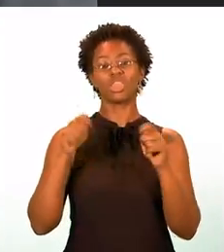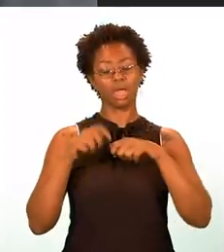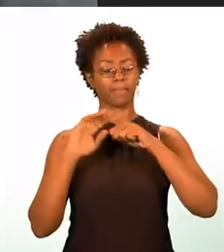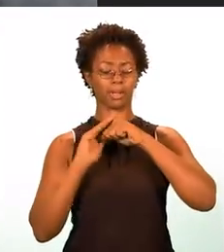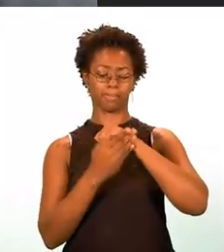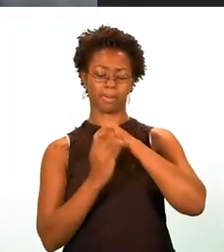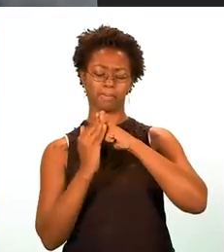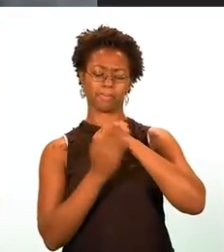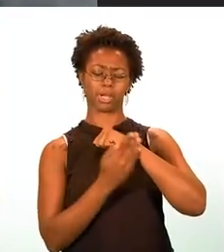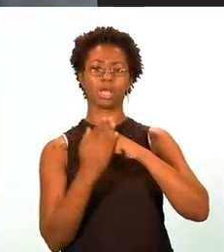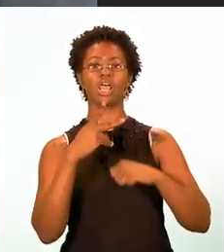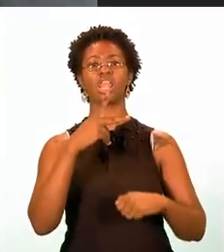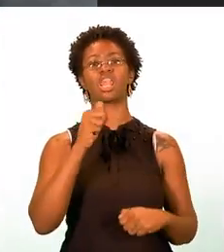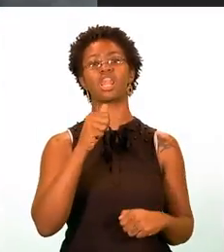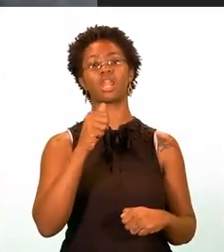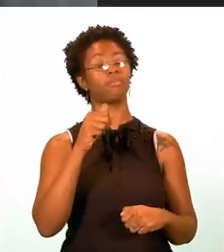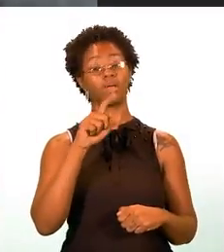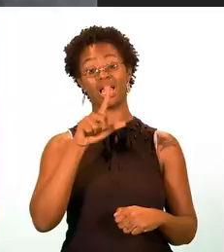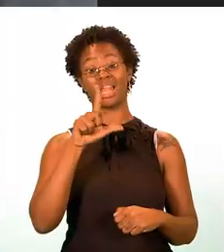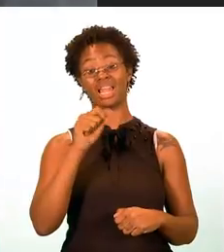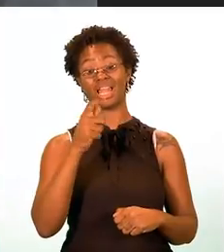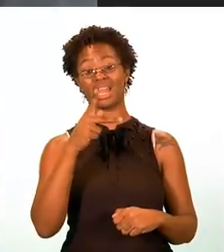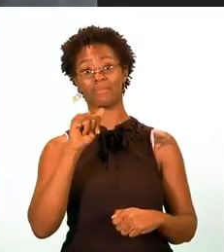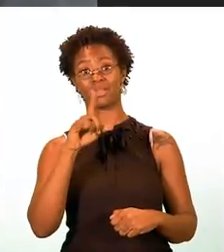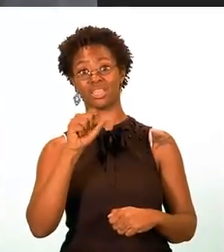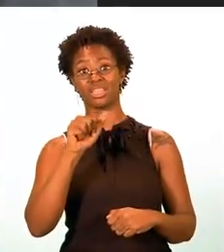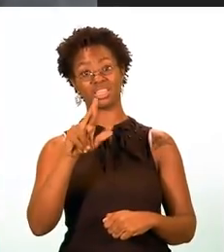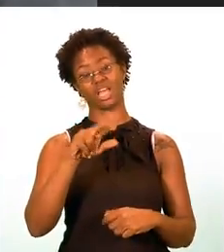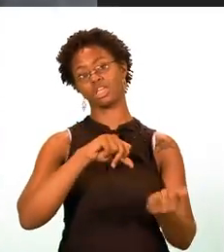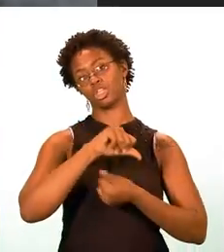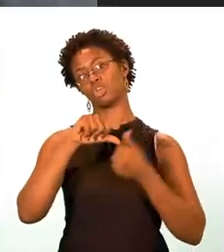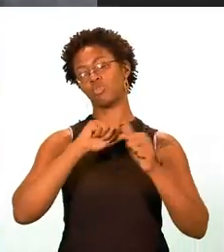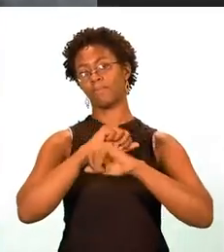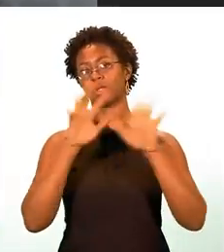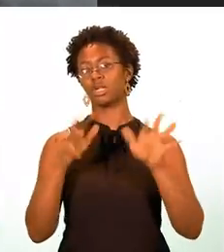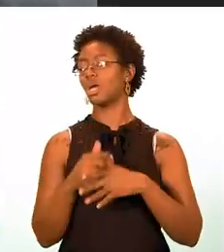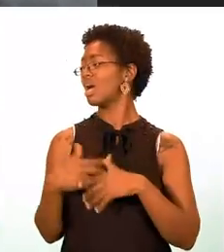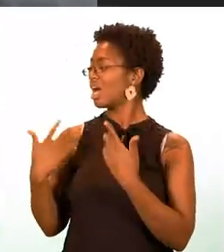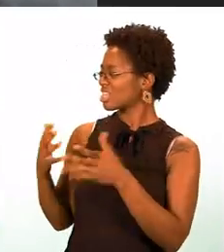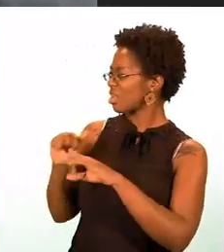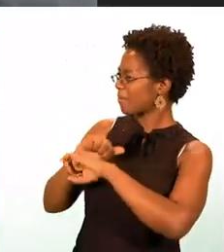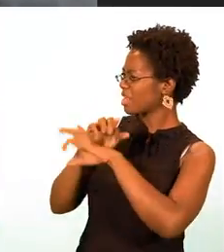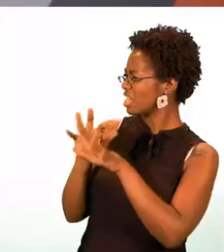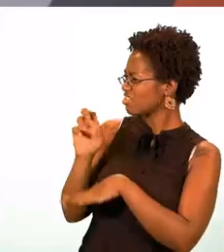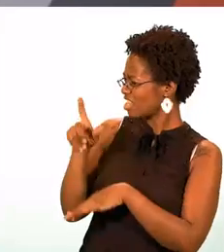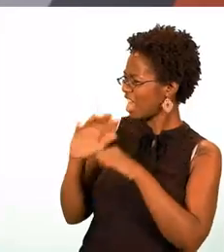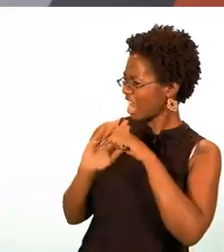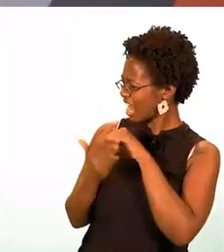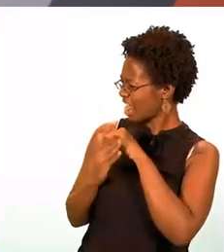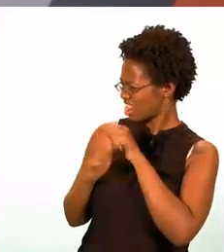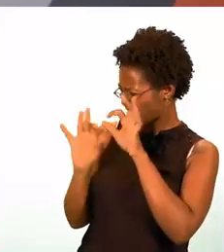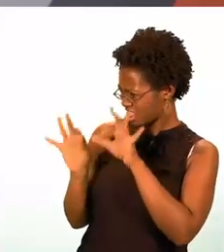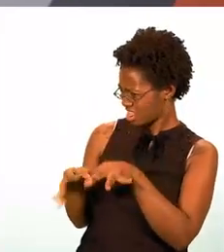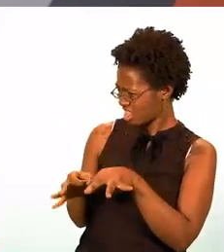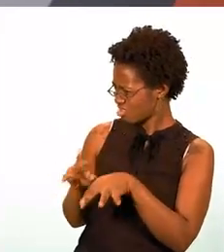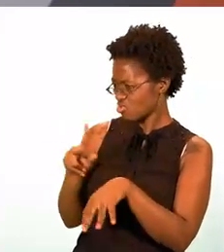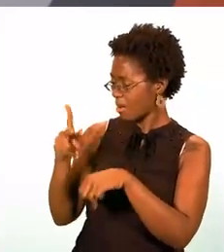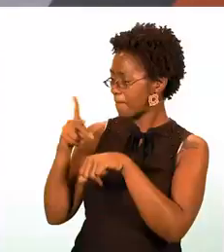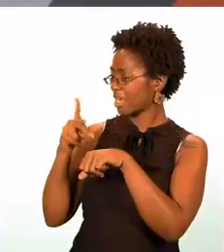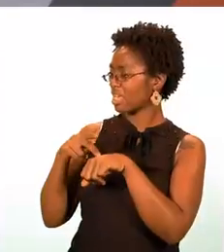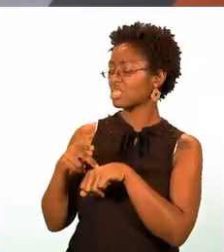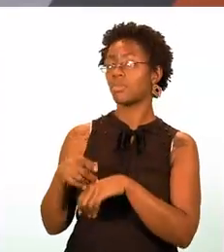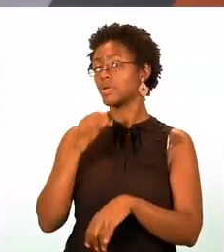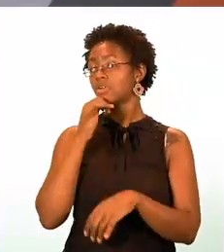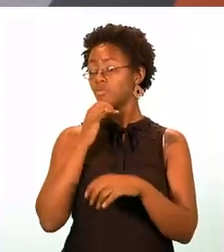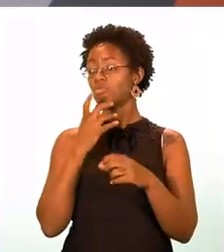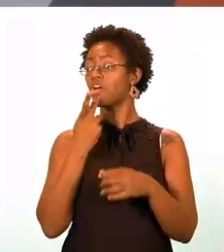pode ter aquela lapidação, que é uma lapidação abrilhantada. Ah, então brilhante é a lapidação, não é a pedra. Então, quando a gente